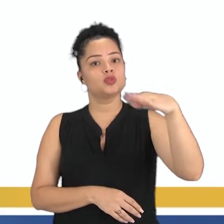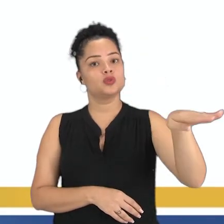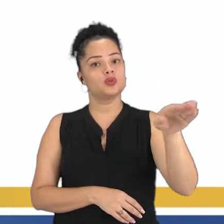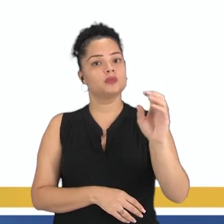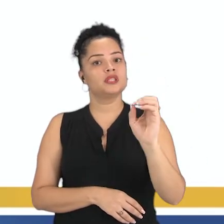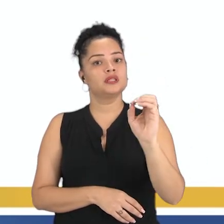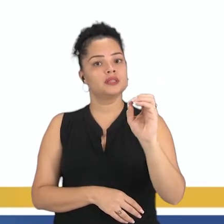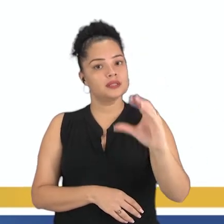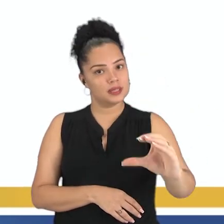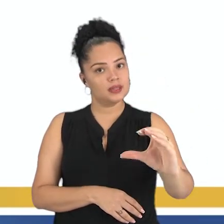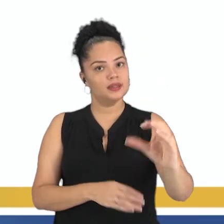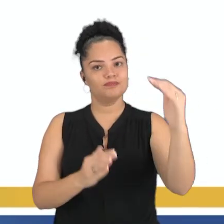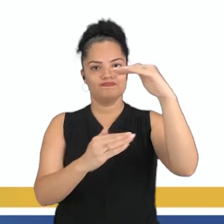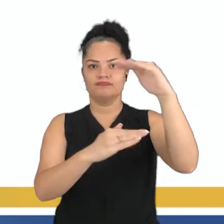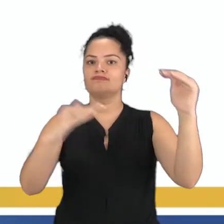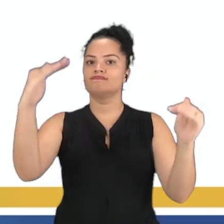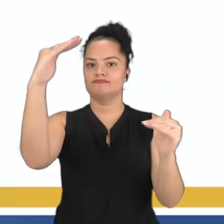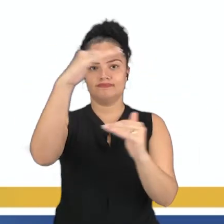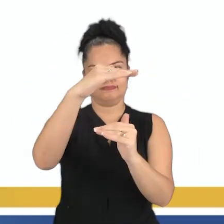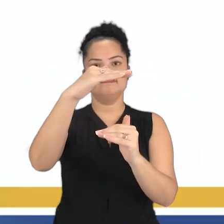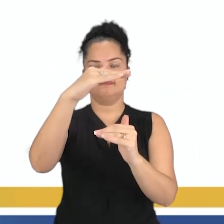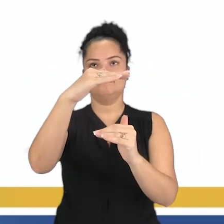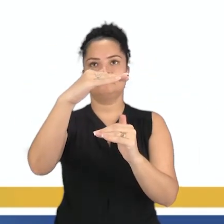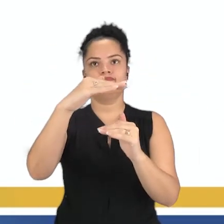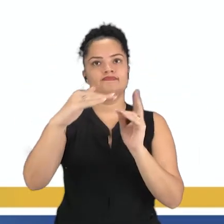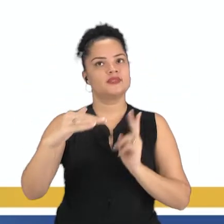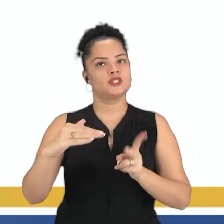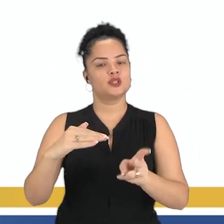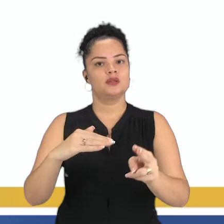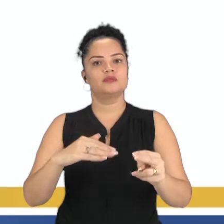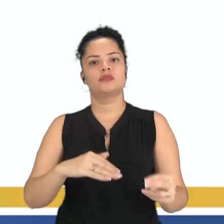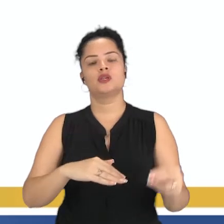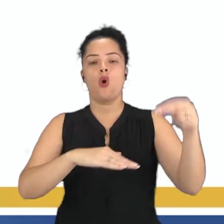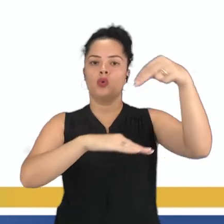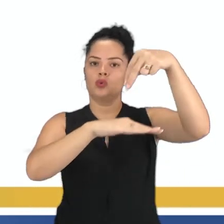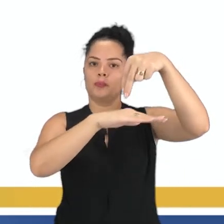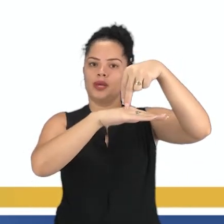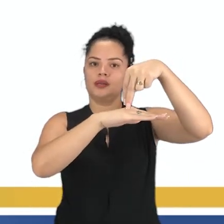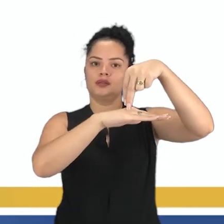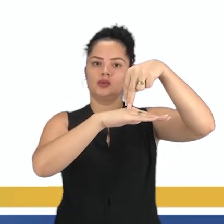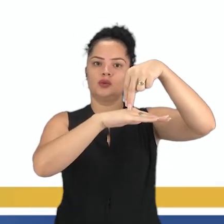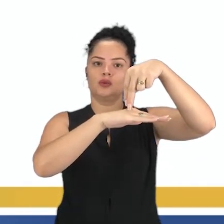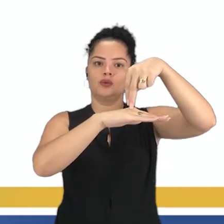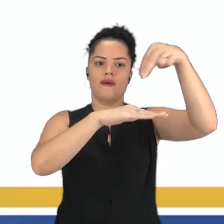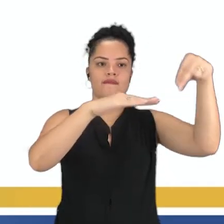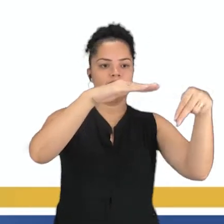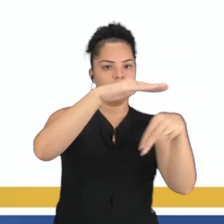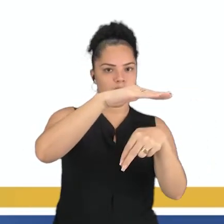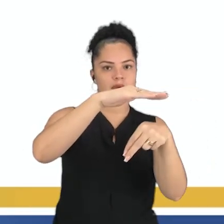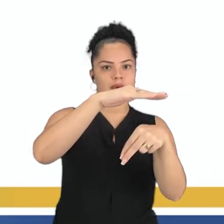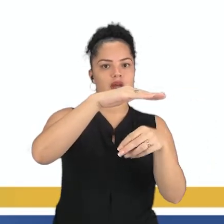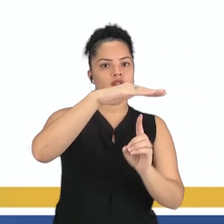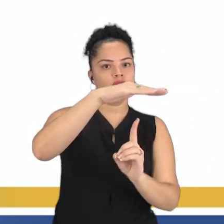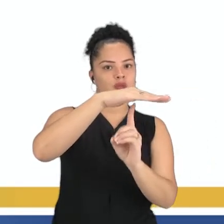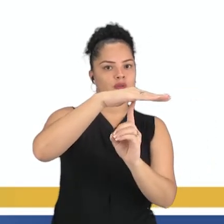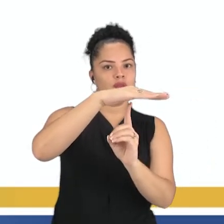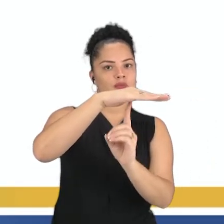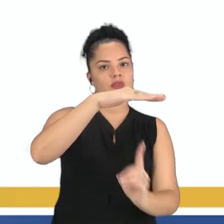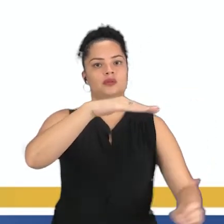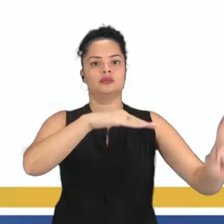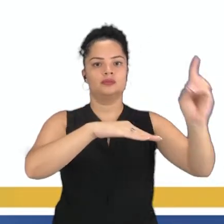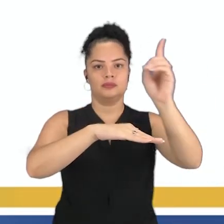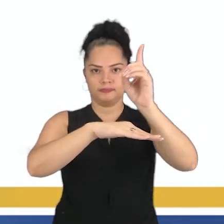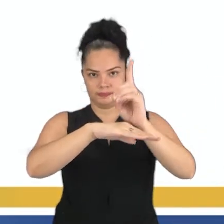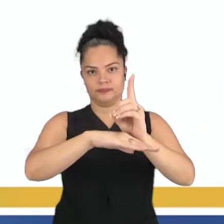Em outras palavras, o inverso multiplicativo de uma fração é eu trocar quem é numerador vira denominador, quem